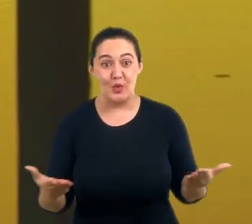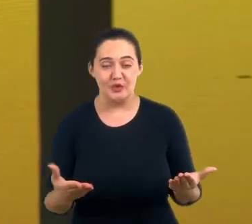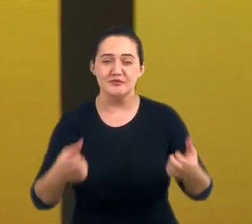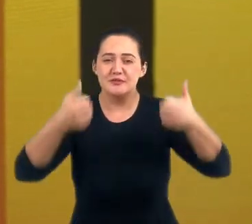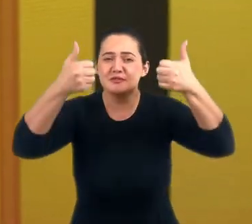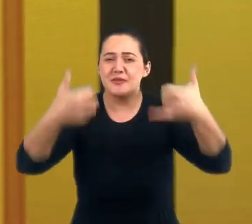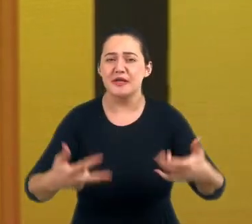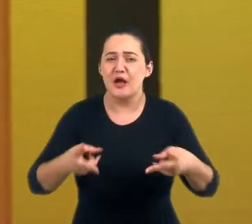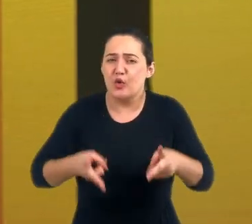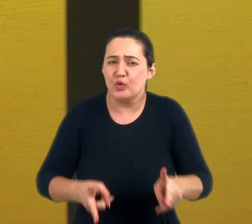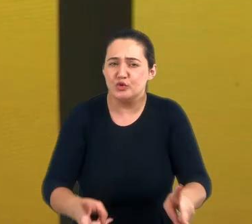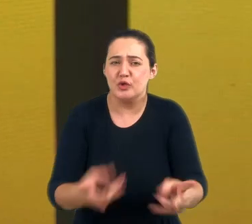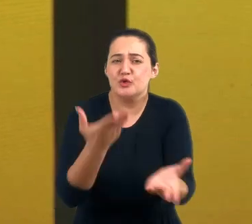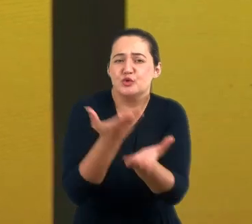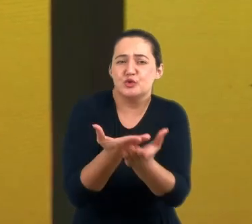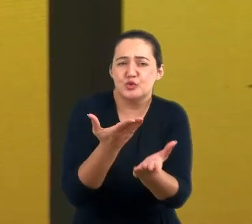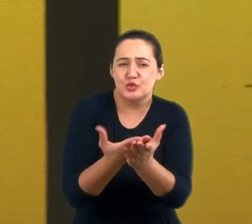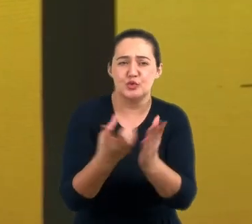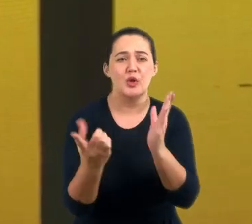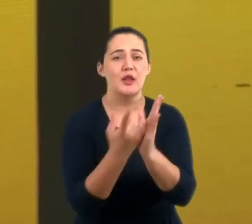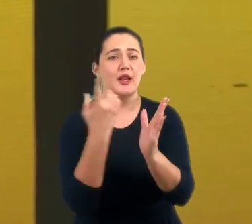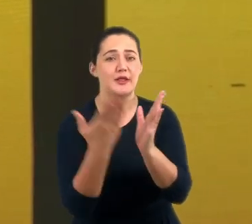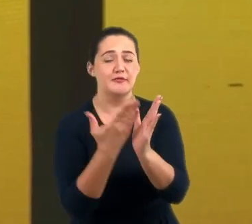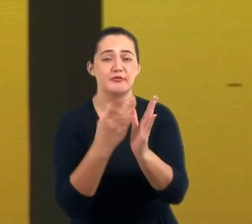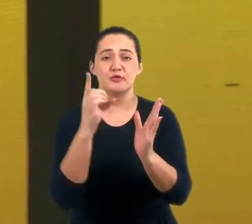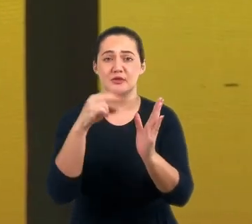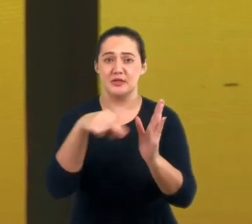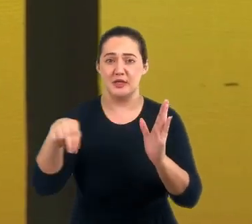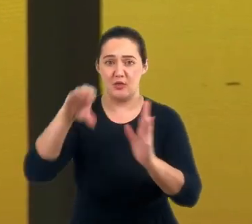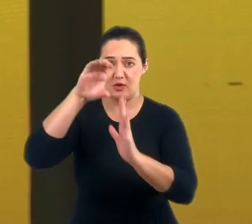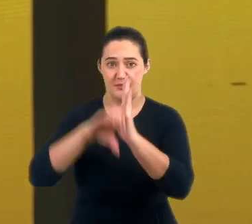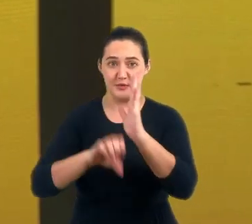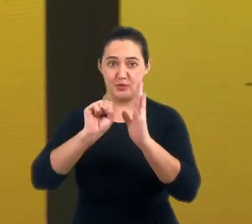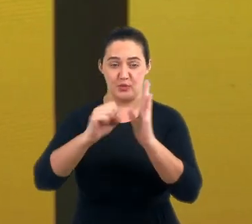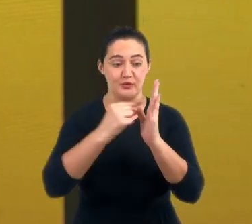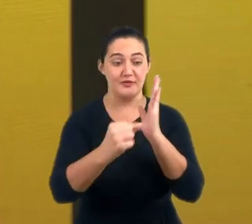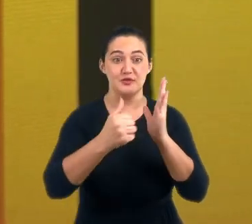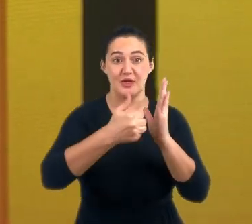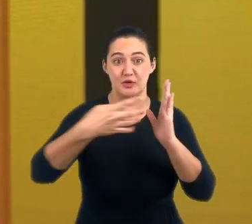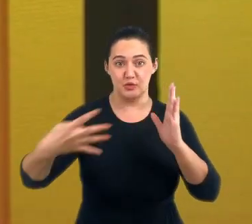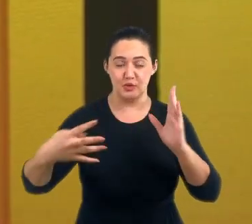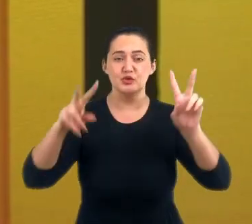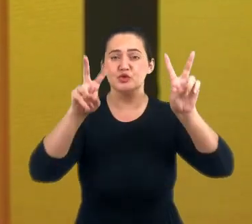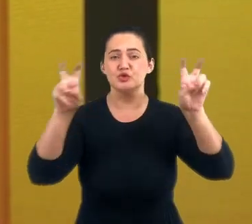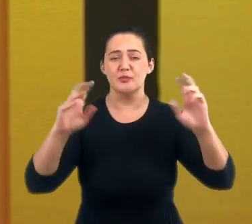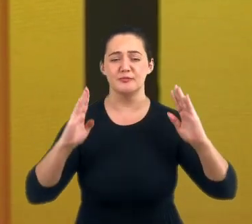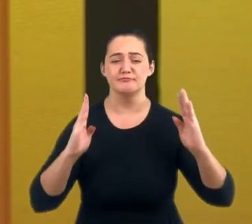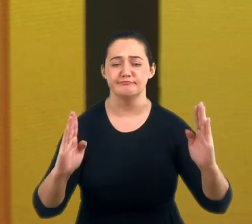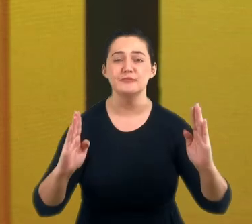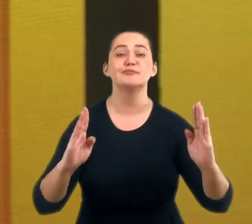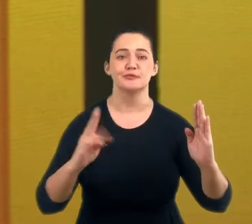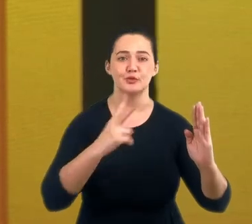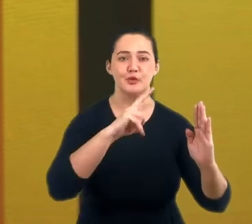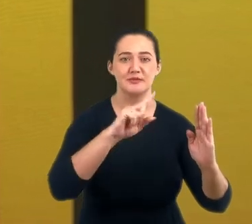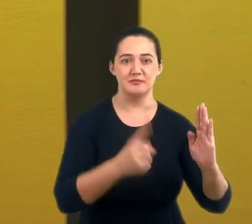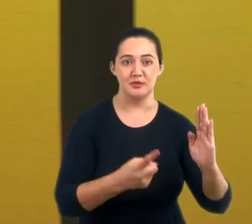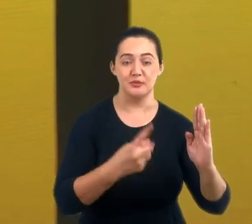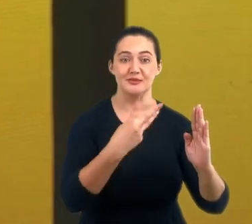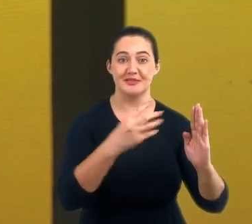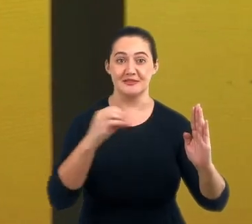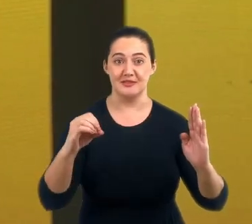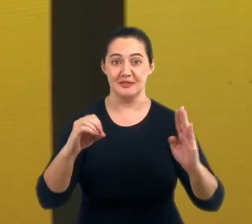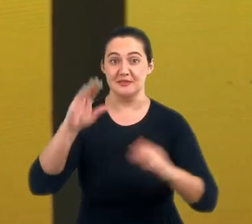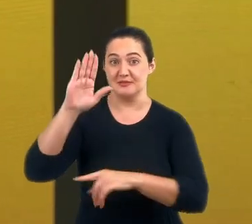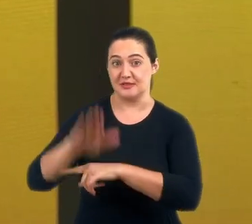de hoje, vamos dar continuidade ao nosso estudo da cronologia de Daniel, capítulo 8, verso 14, que fala das